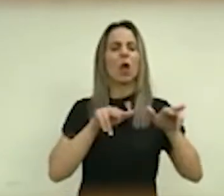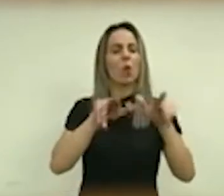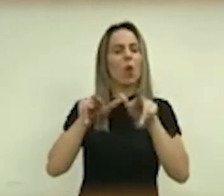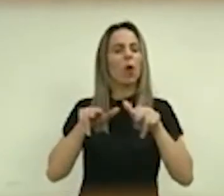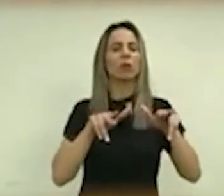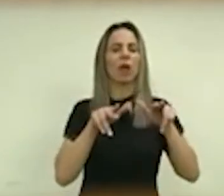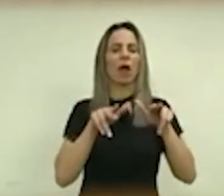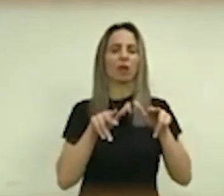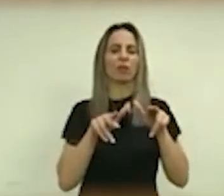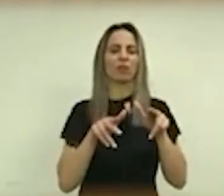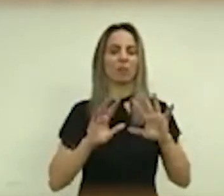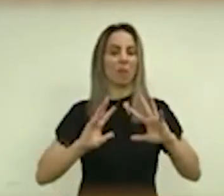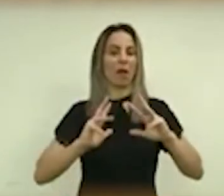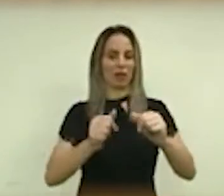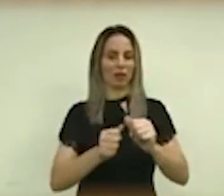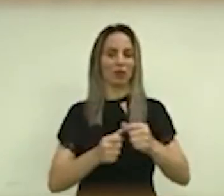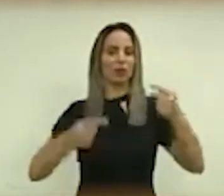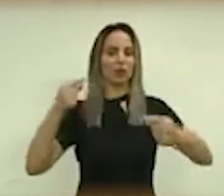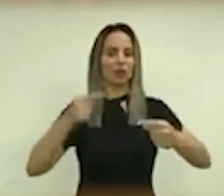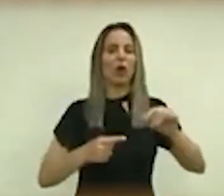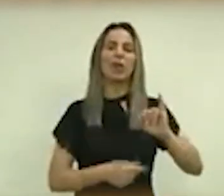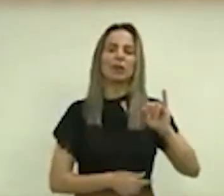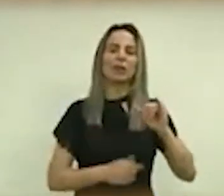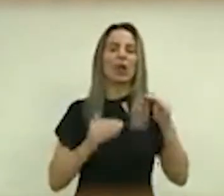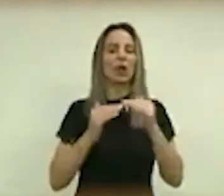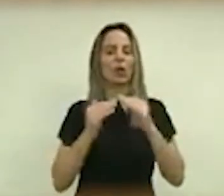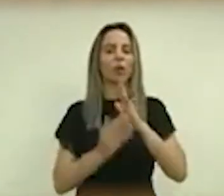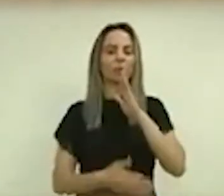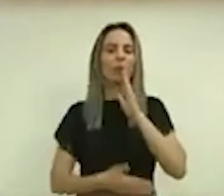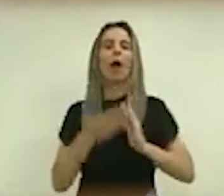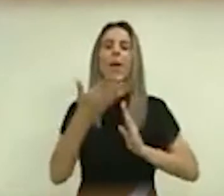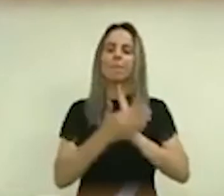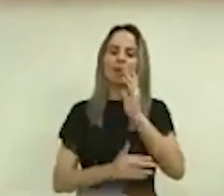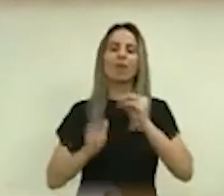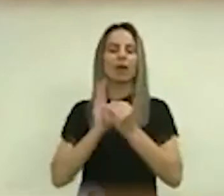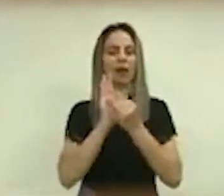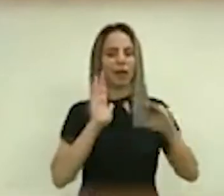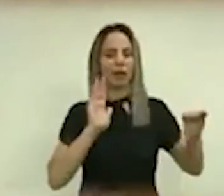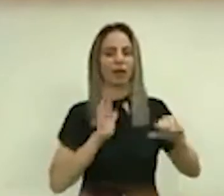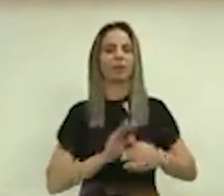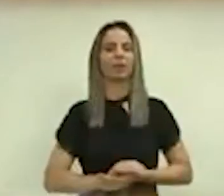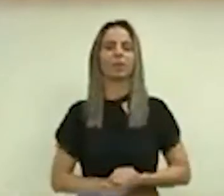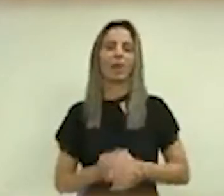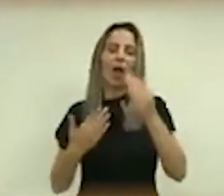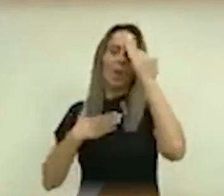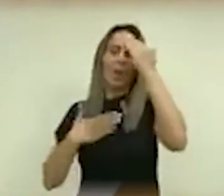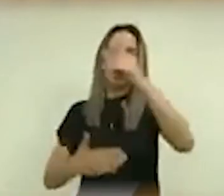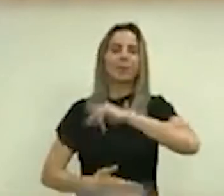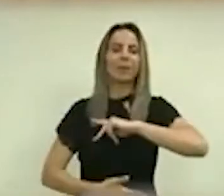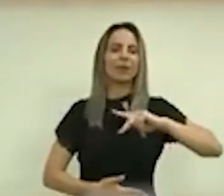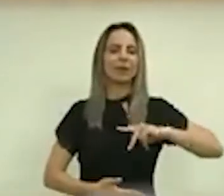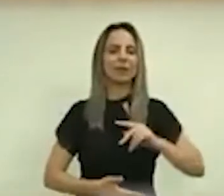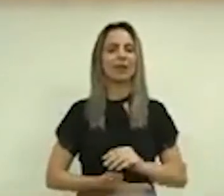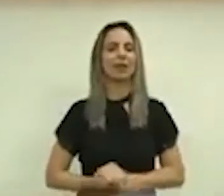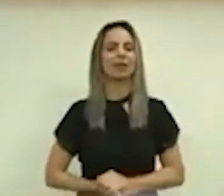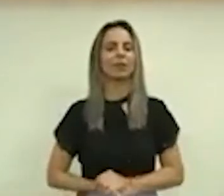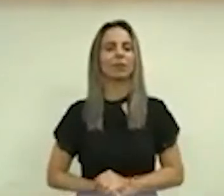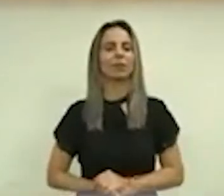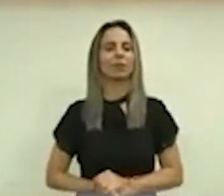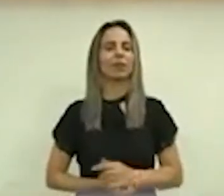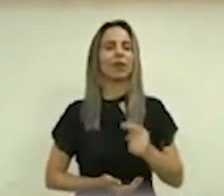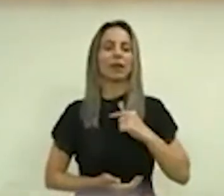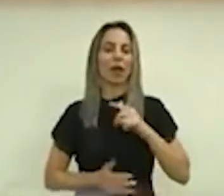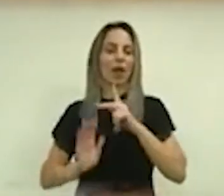todos. Né? Em discussão, se o vereador estiver de acordo, permaneça como estão. Aprovado o requerimento de Vossa Excelência. Obrigado, senhor presidente. E aí encaminho